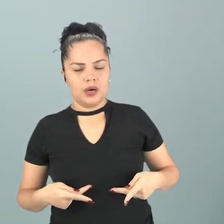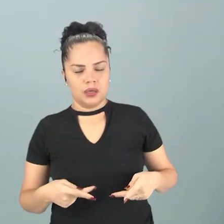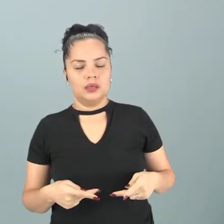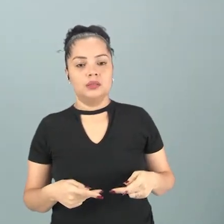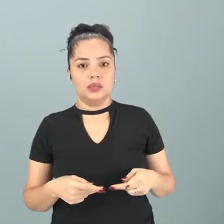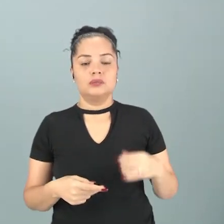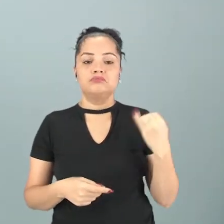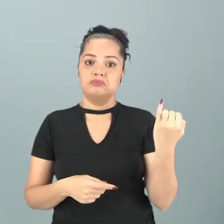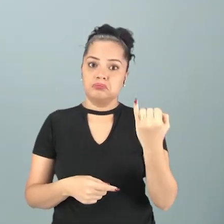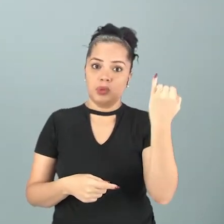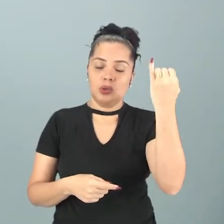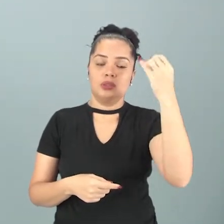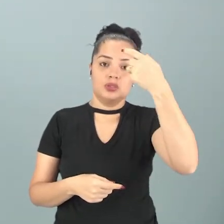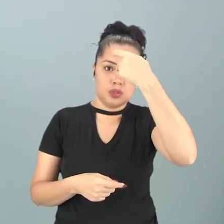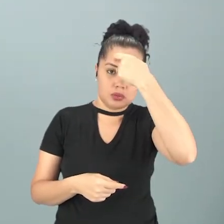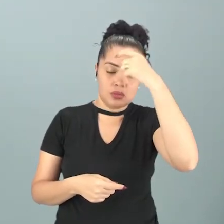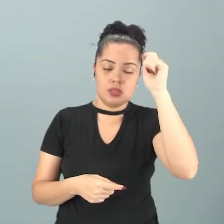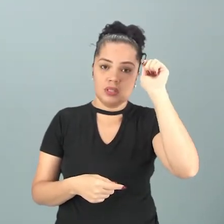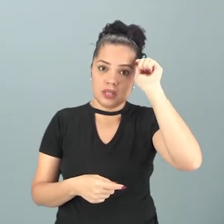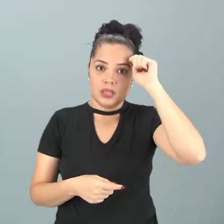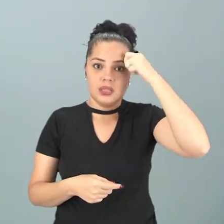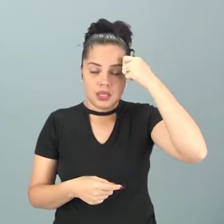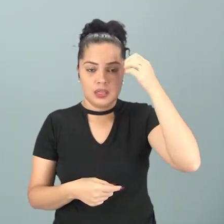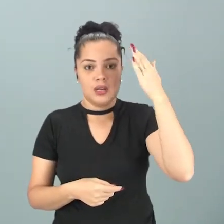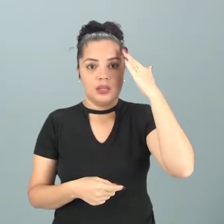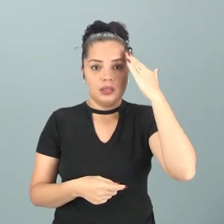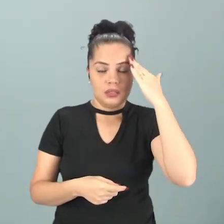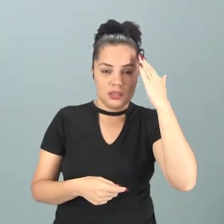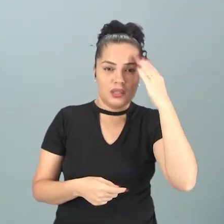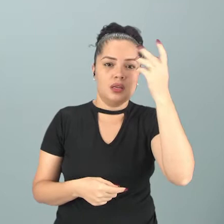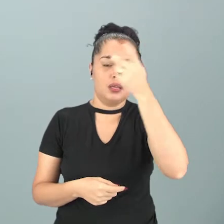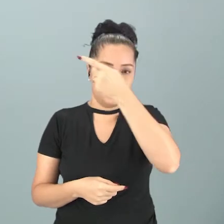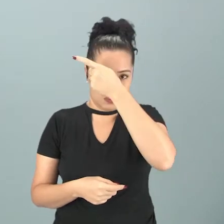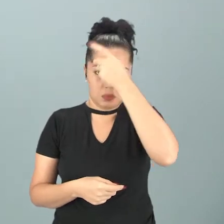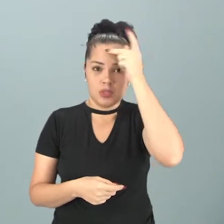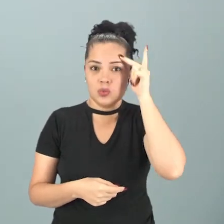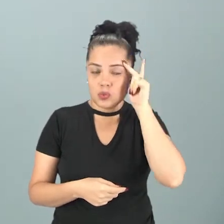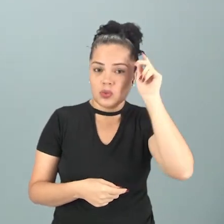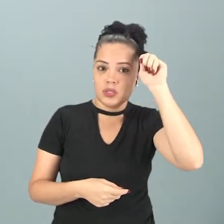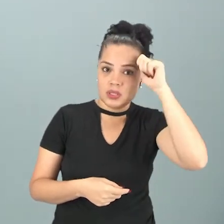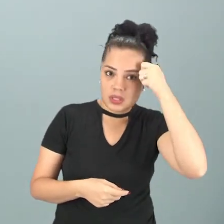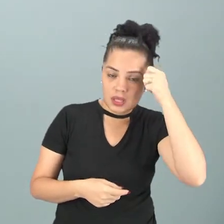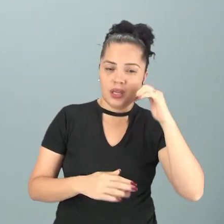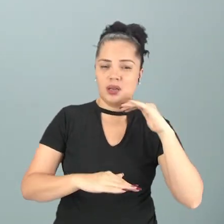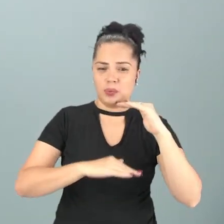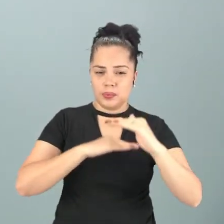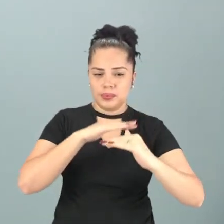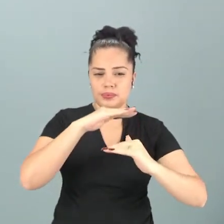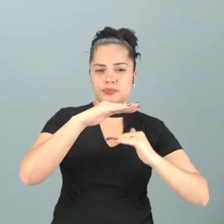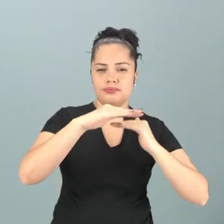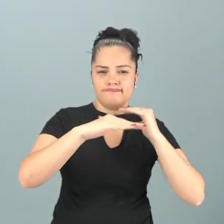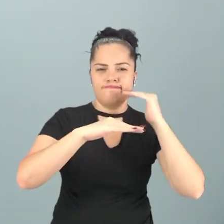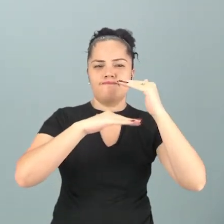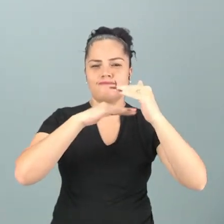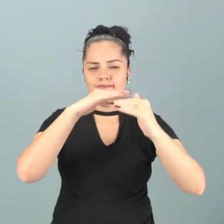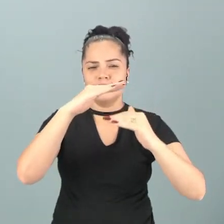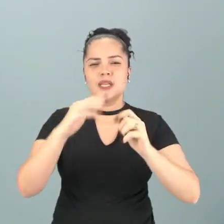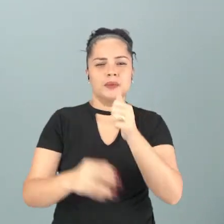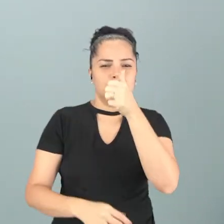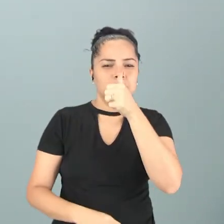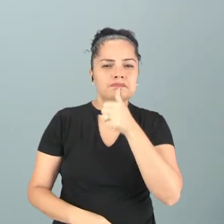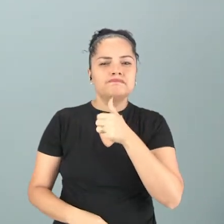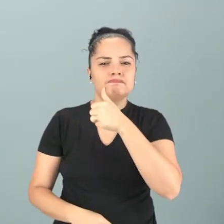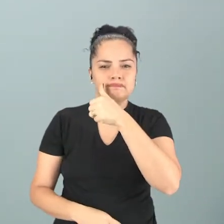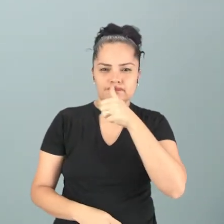importante justamente para a gente entender que os negros passaram por um processo extremamente árduo e que